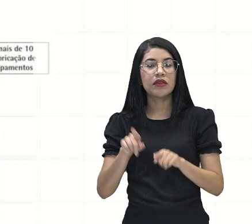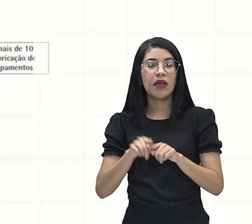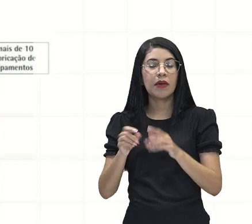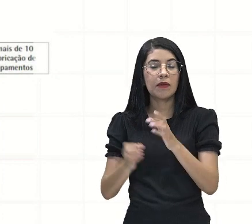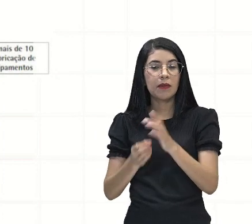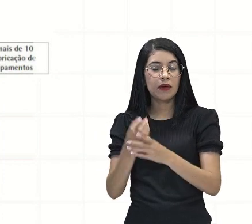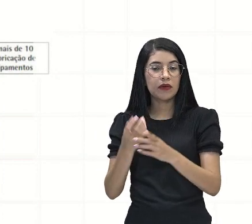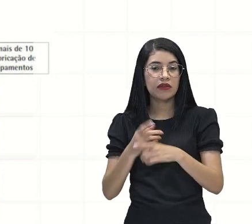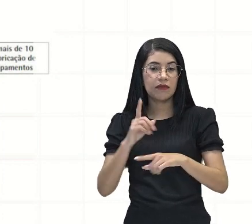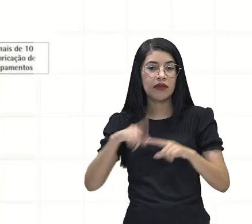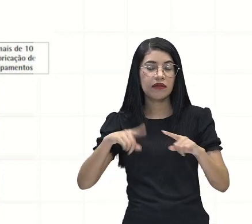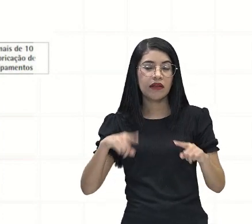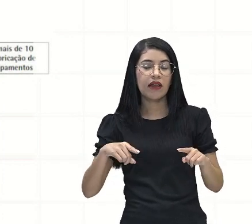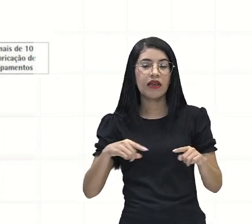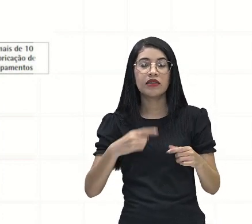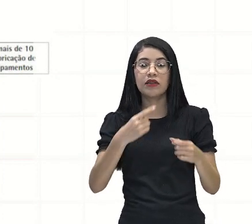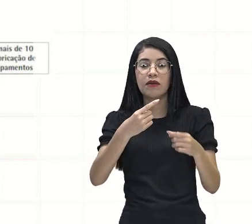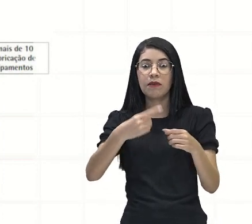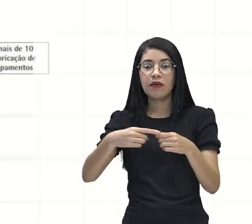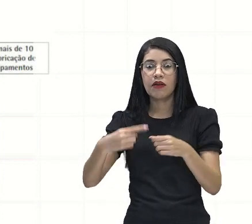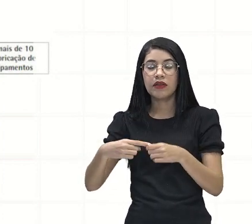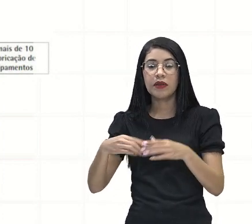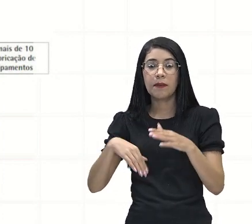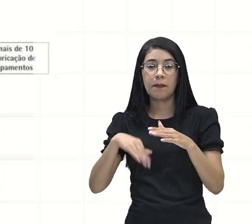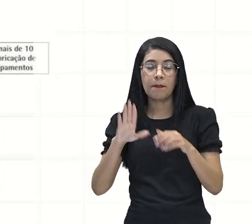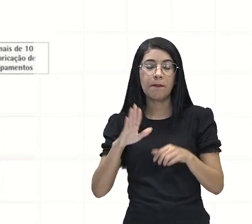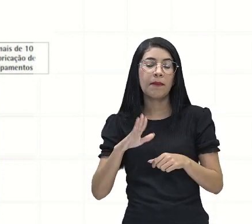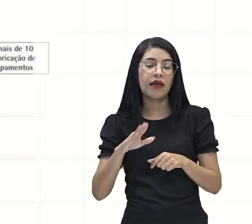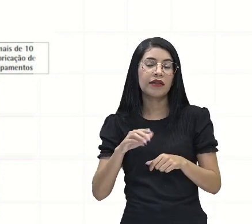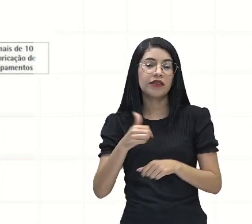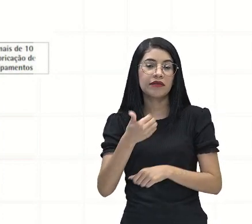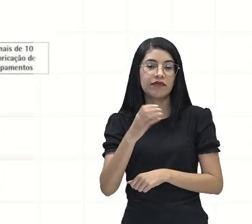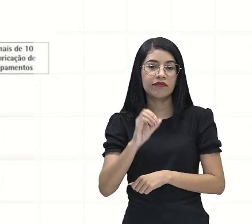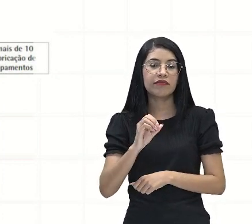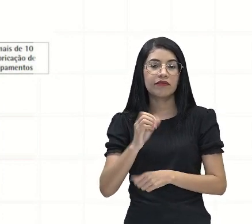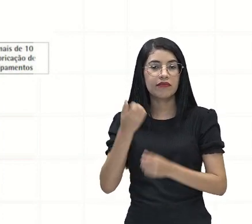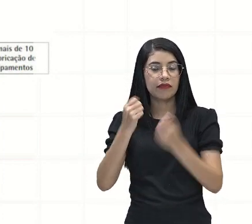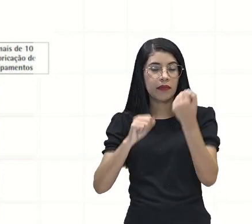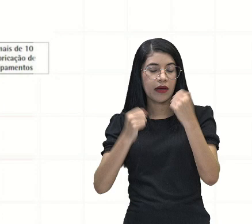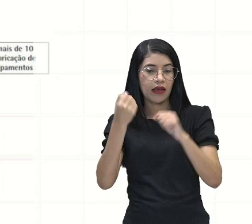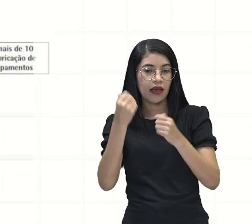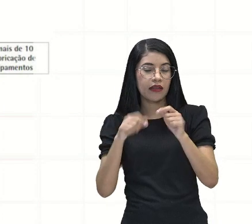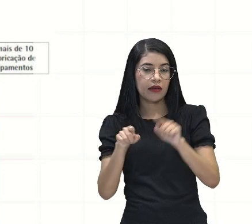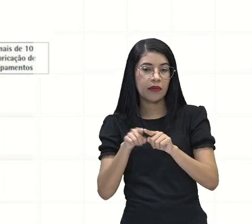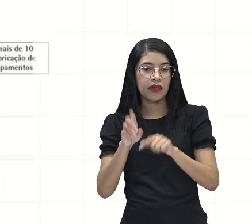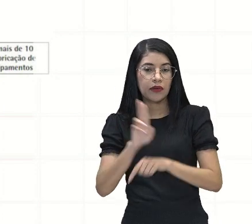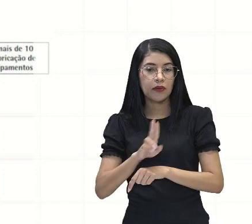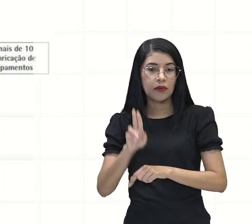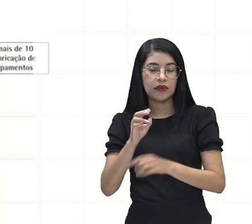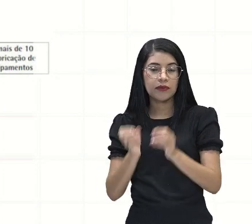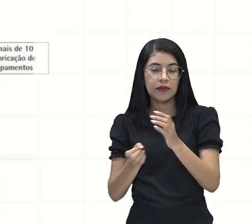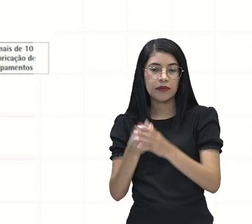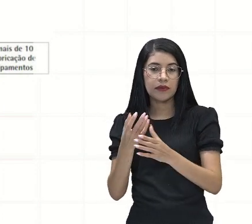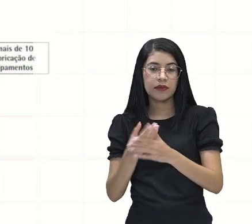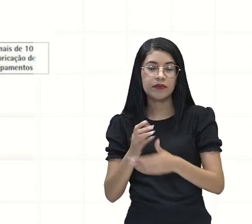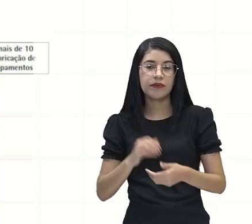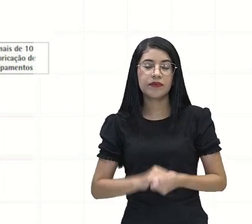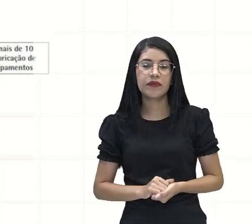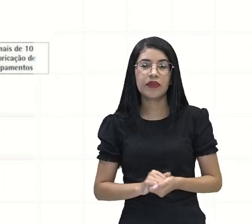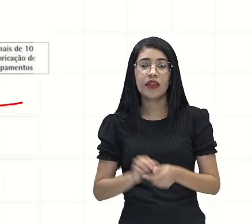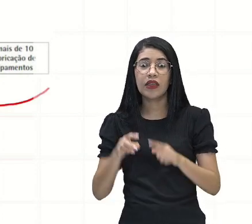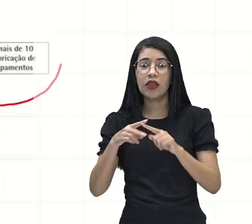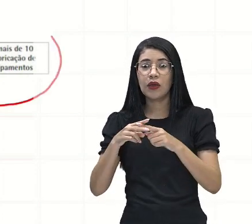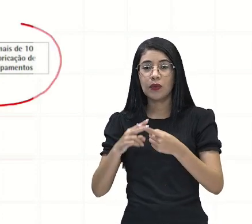indústria os municípios com mais de 10 indústrias de fabricação de produtos de madeira e também o de máquinas e